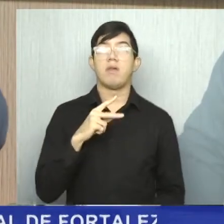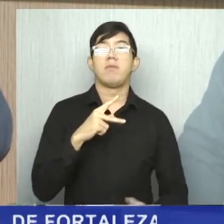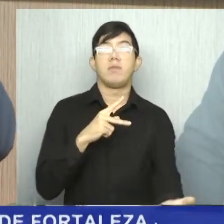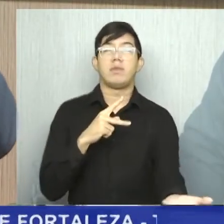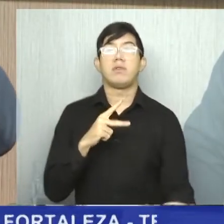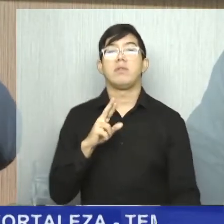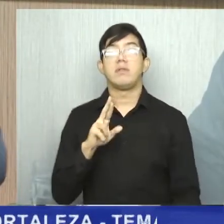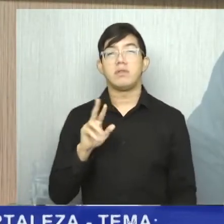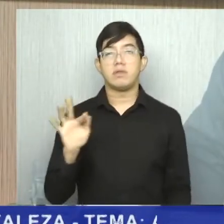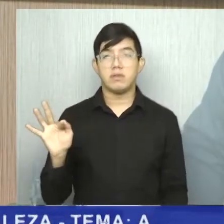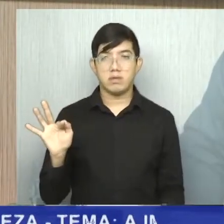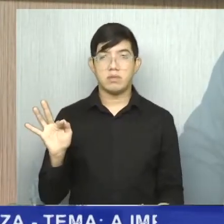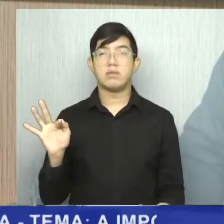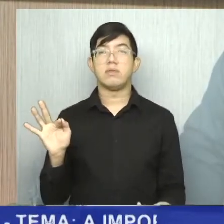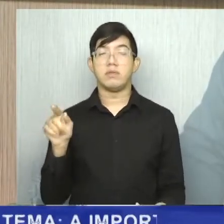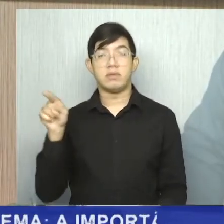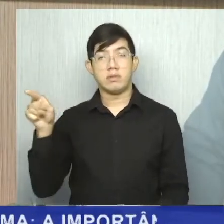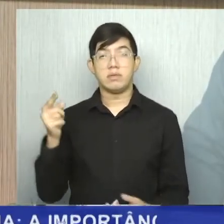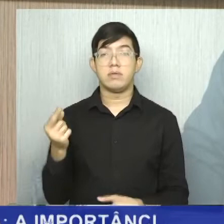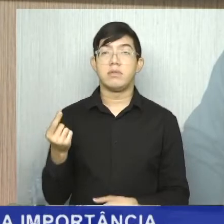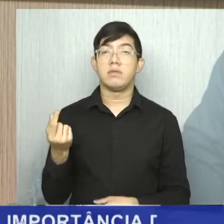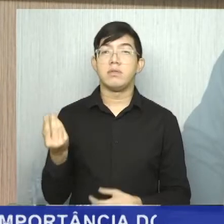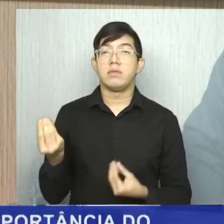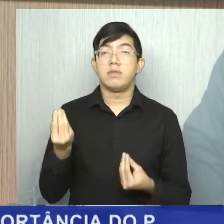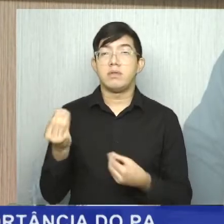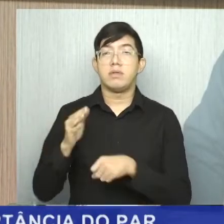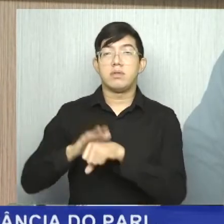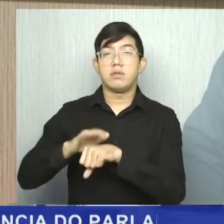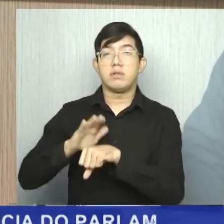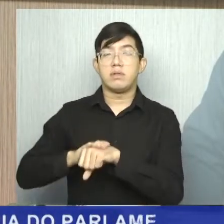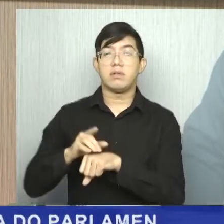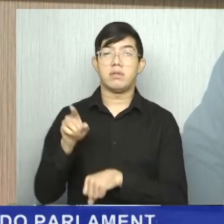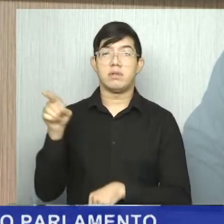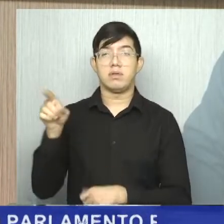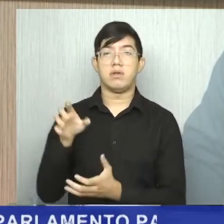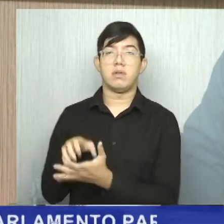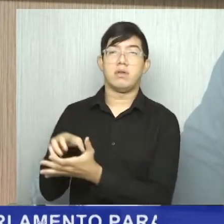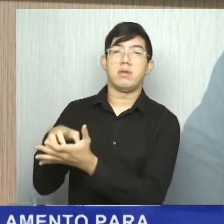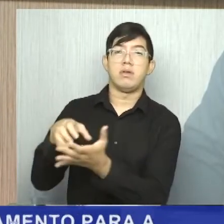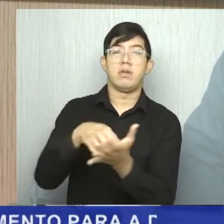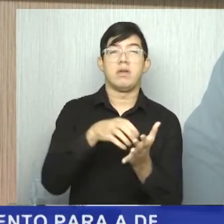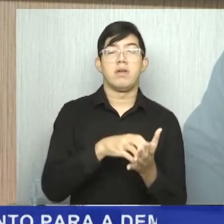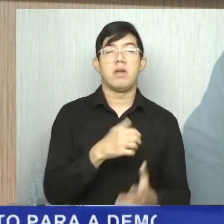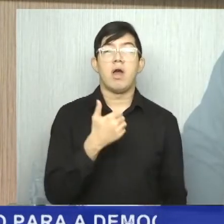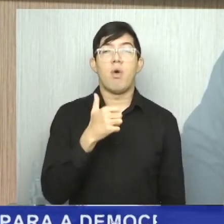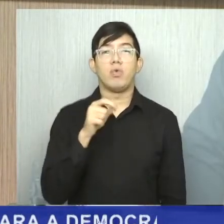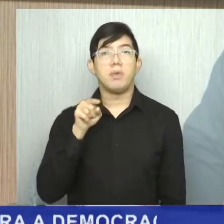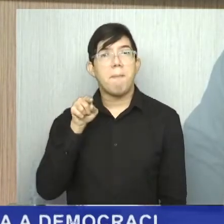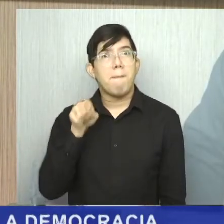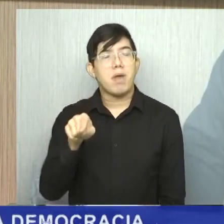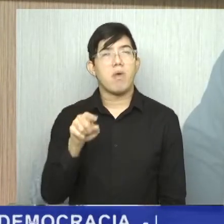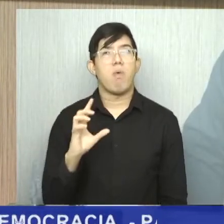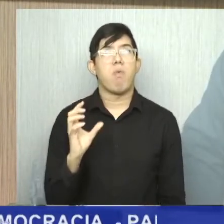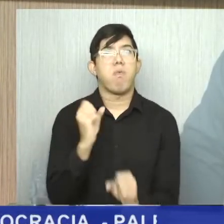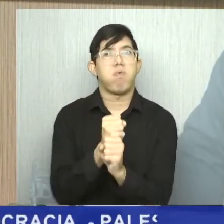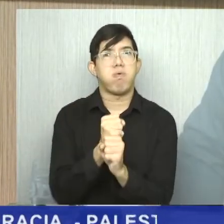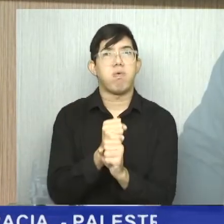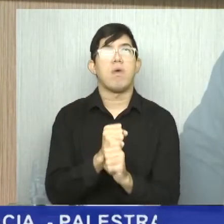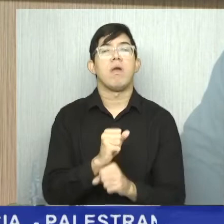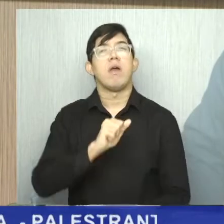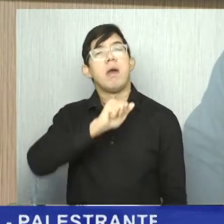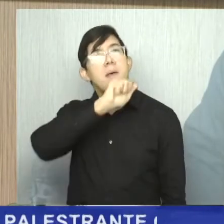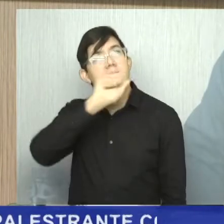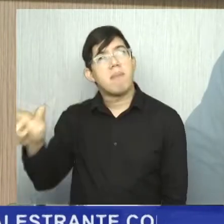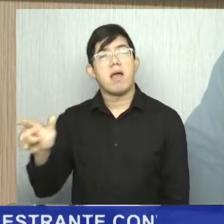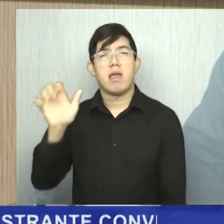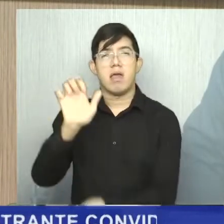Sabe quantos policiais a Polícia Federal tem? 11 mil. 1/3 da Polícia do Ceará. O Brasil